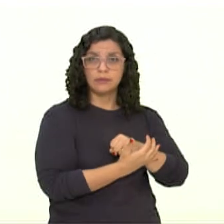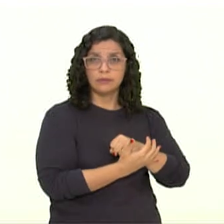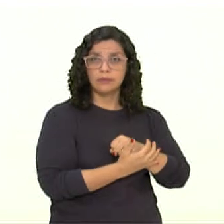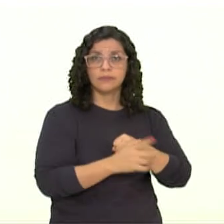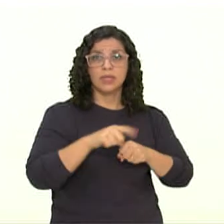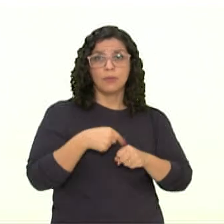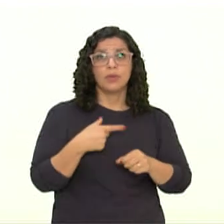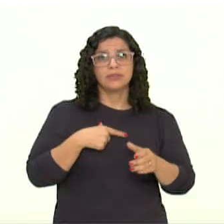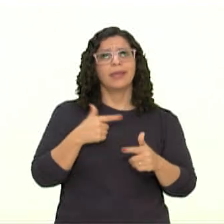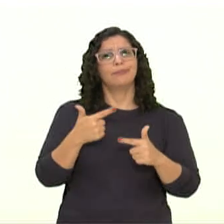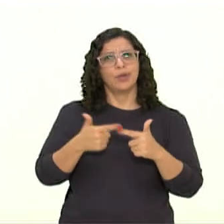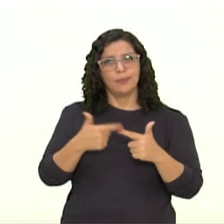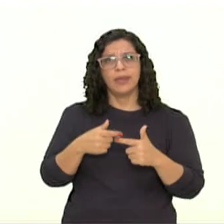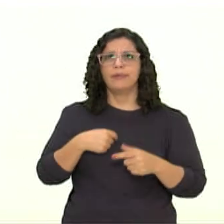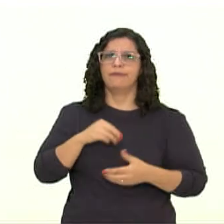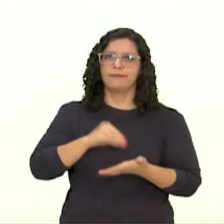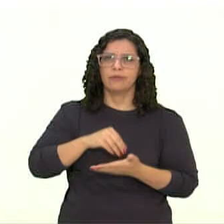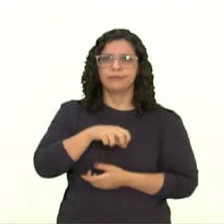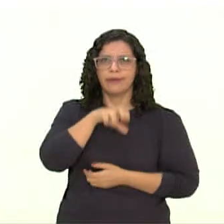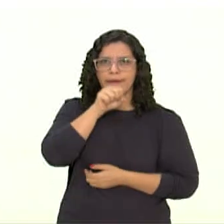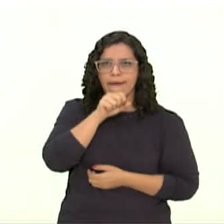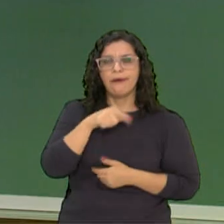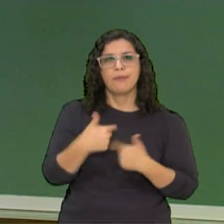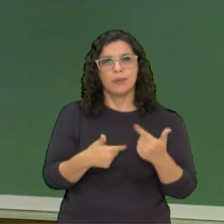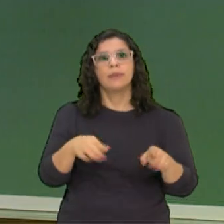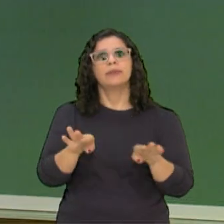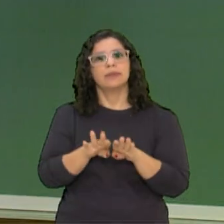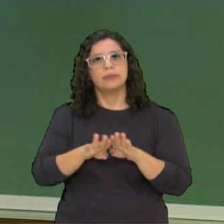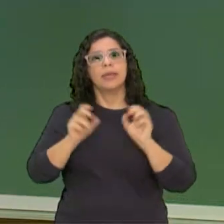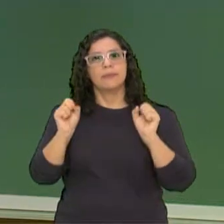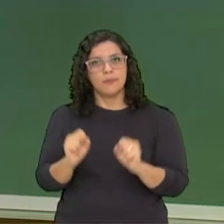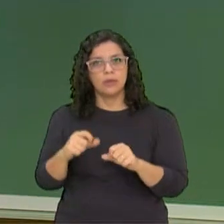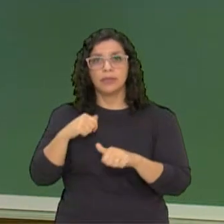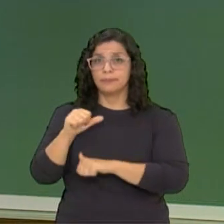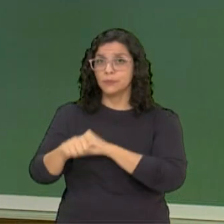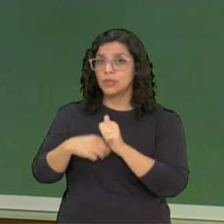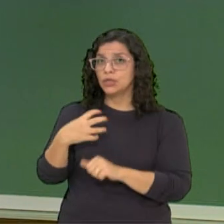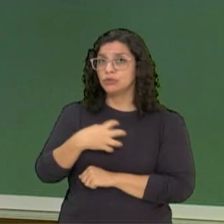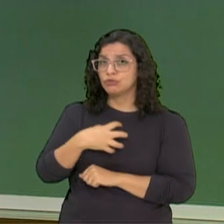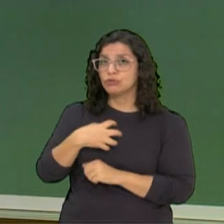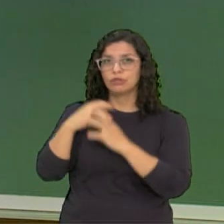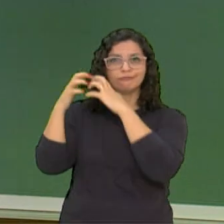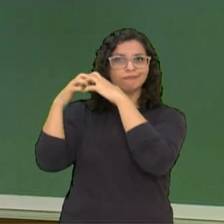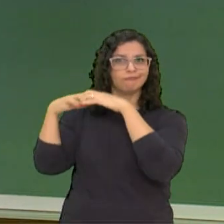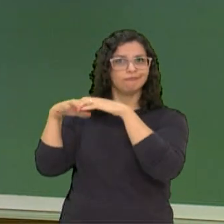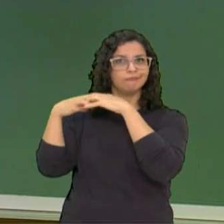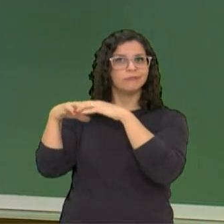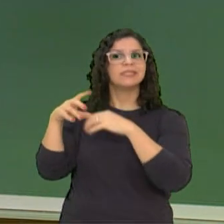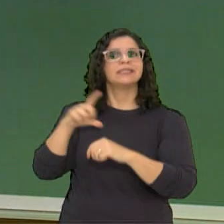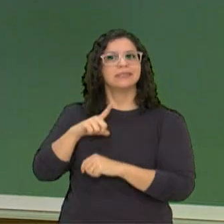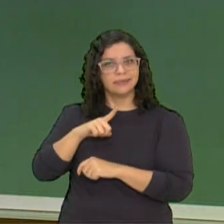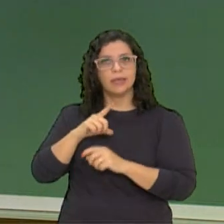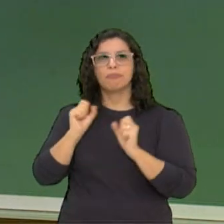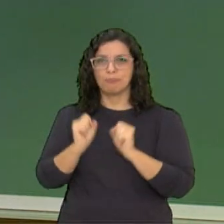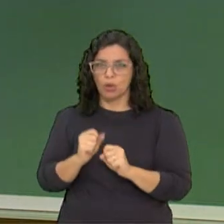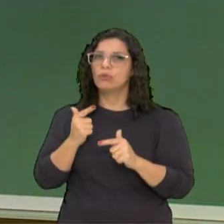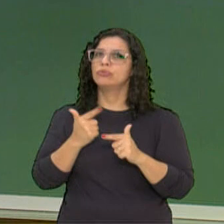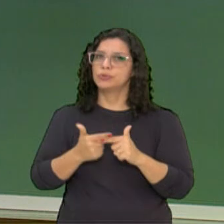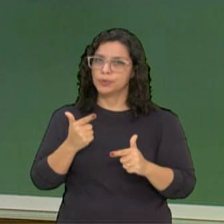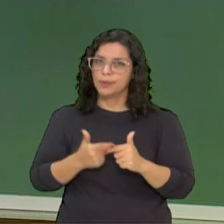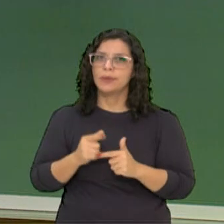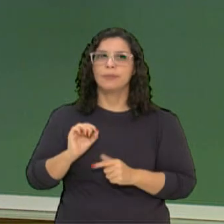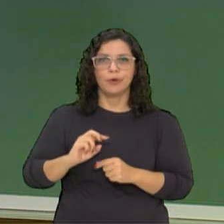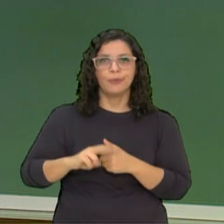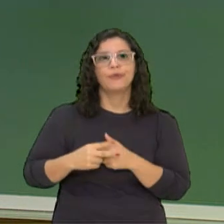outras sequelas, né, que ele possa desenvolver, também alterações neurológicas podem acontecer